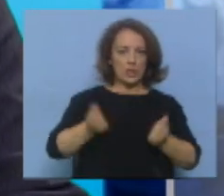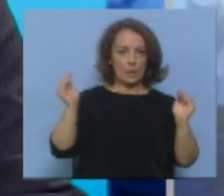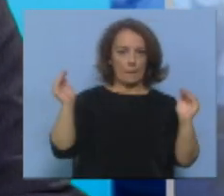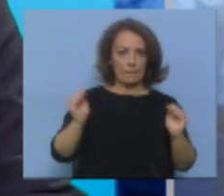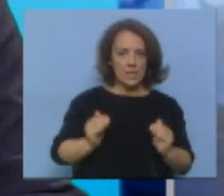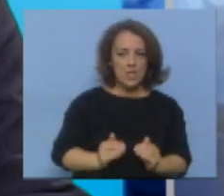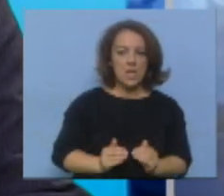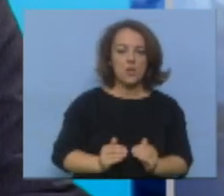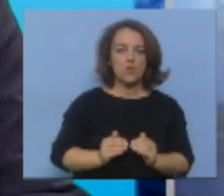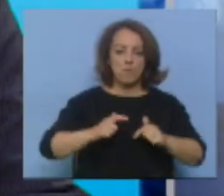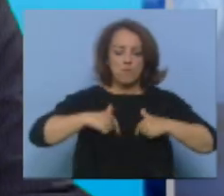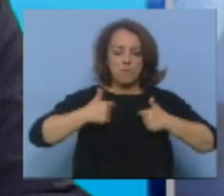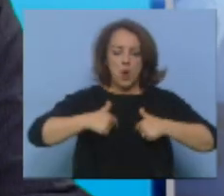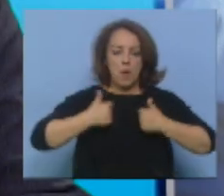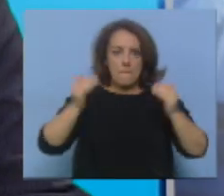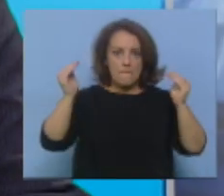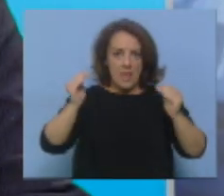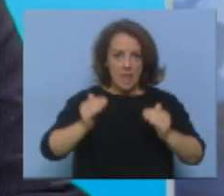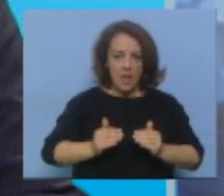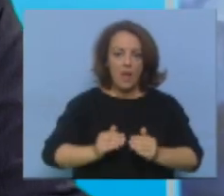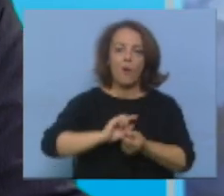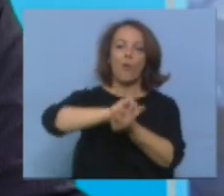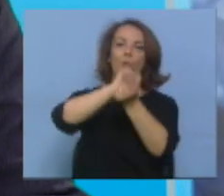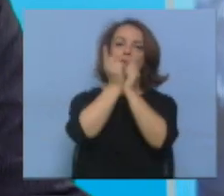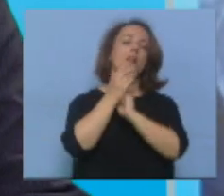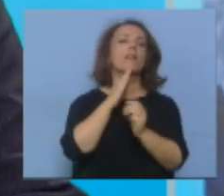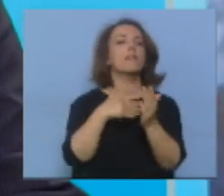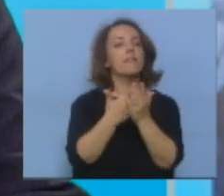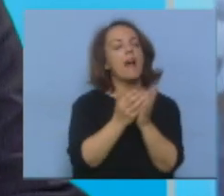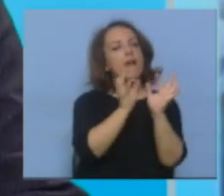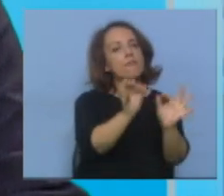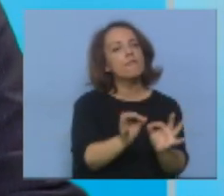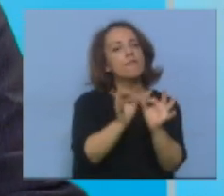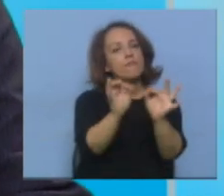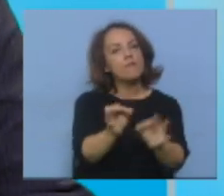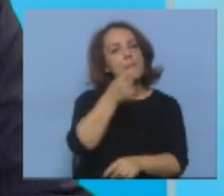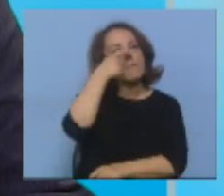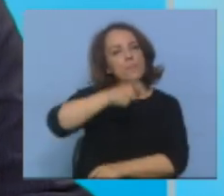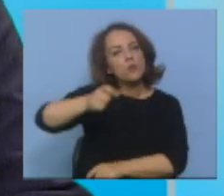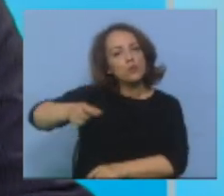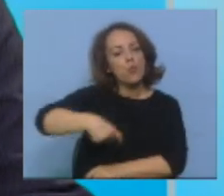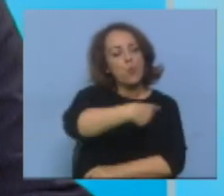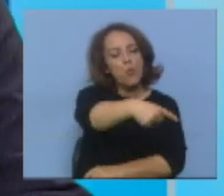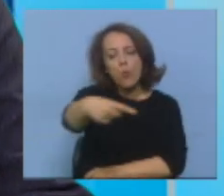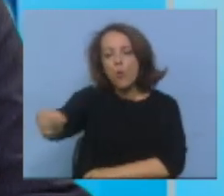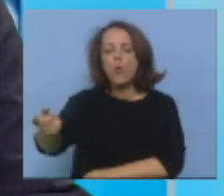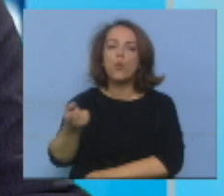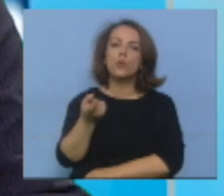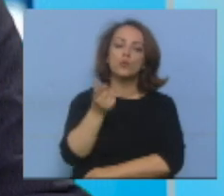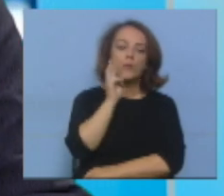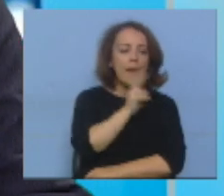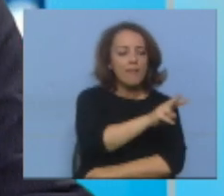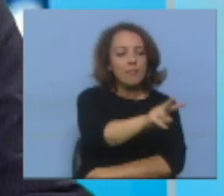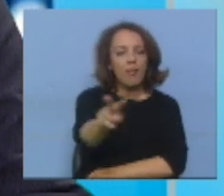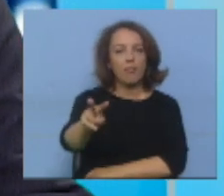nós próprios, mais cuidadosos com a natureza, mais cuidadoso com o outro, mais atento a quem é mais